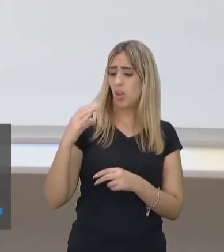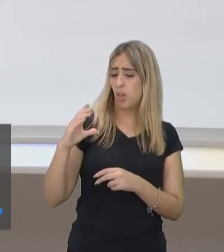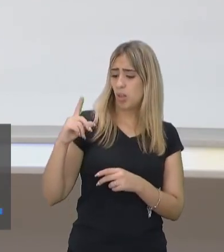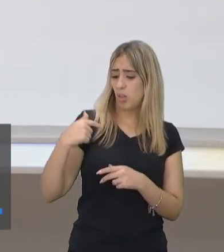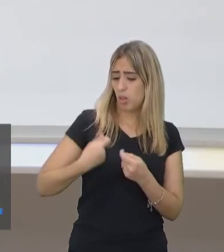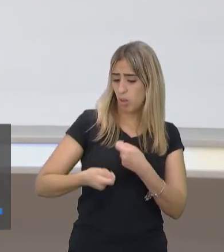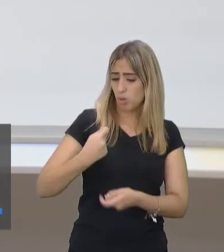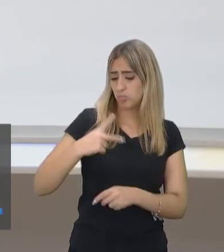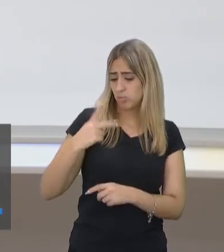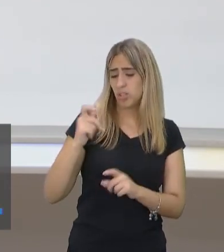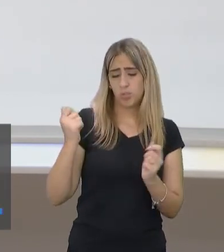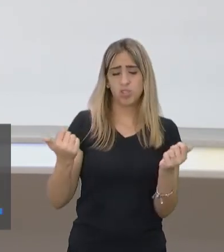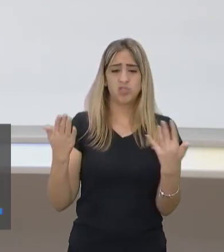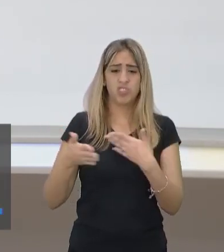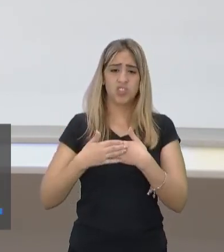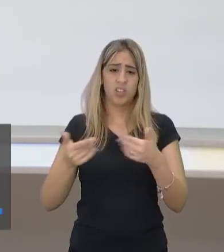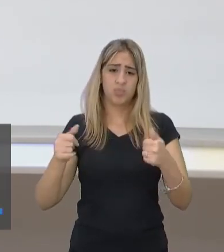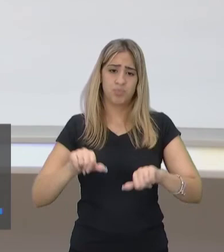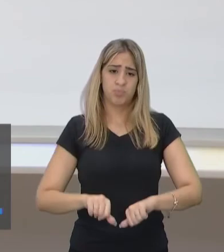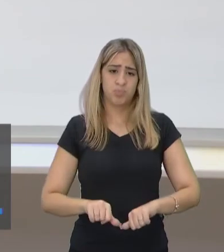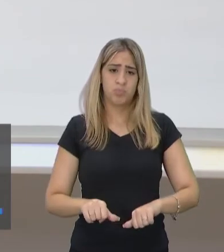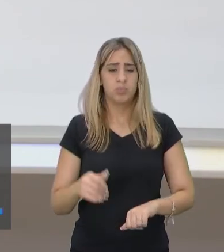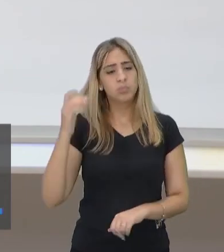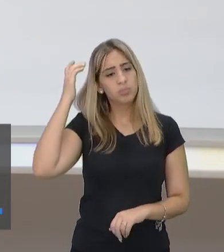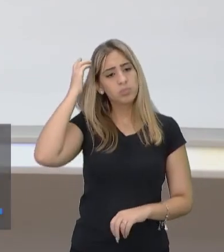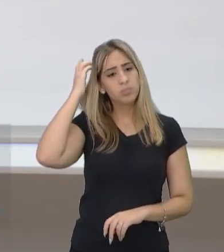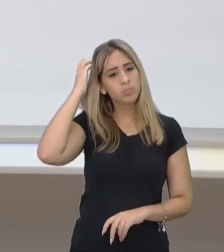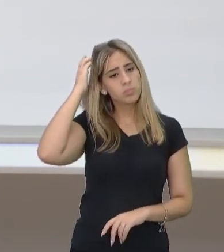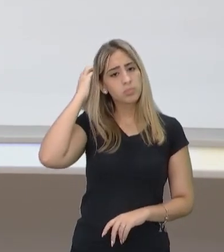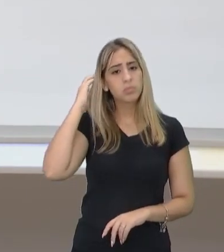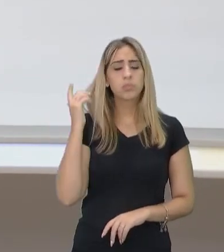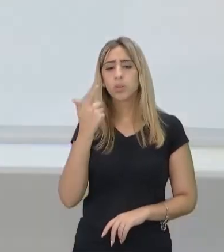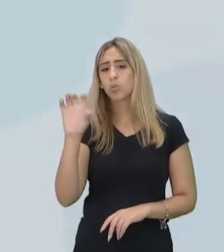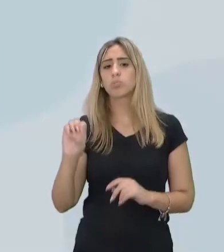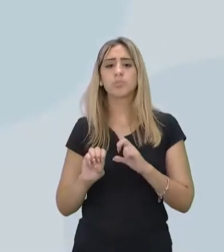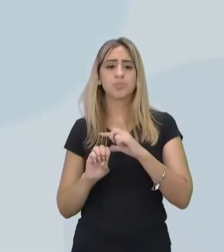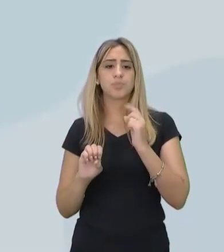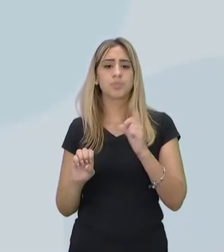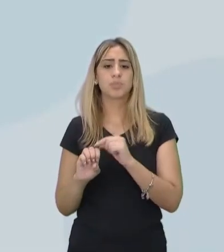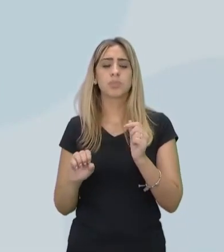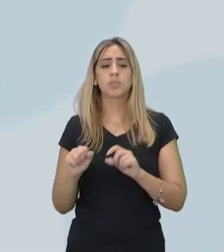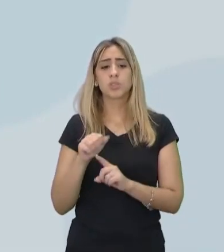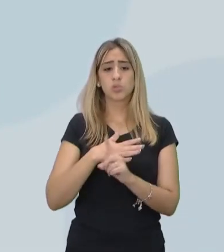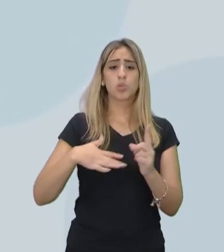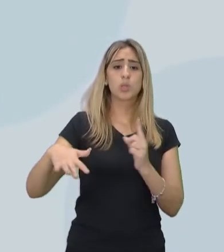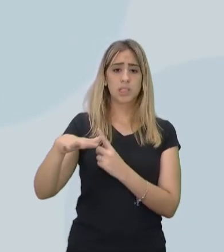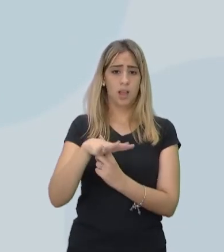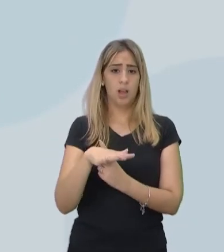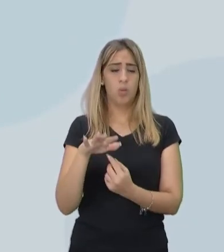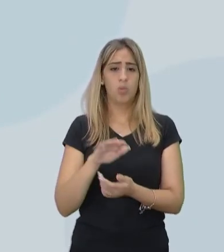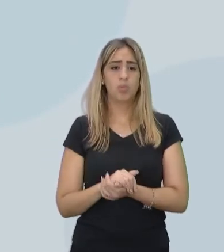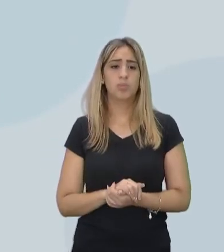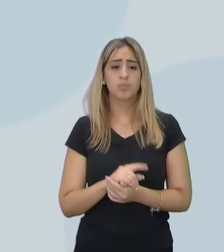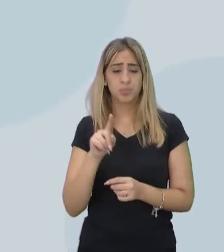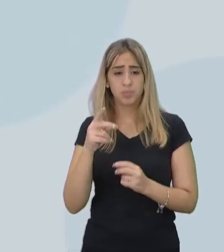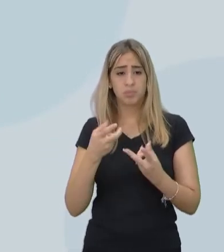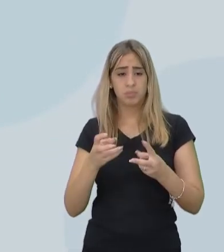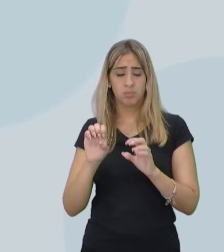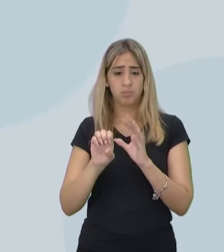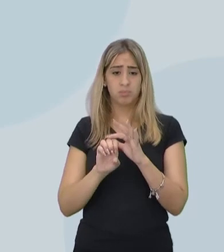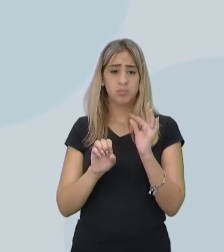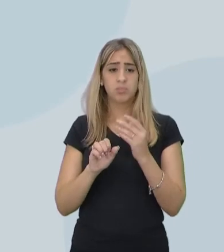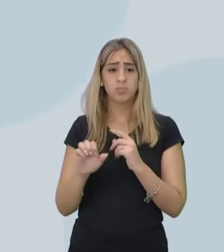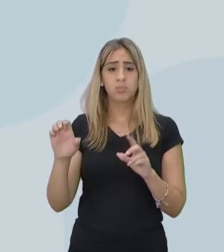técnica dele vai Fecha. morrer. Muito bem. Outro tipo de empreendimento, o empreendimento social. Esse empreendimento social é